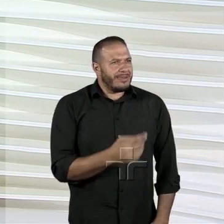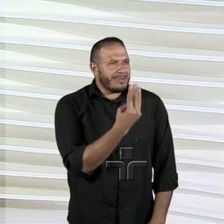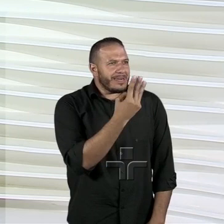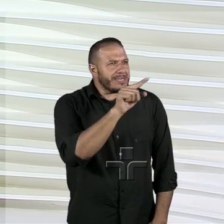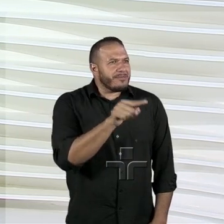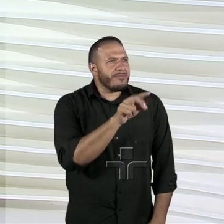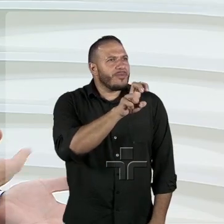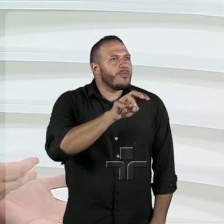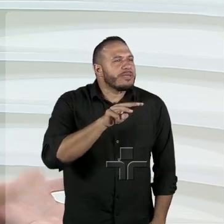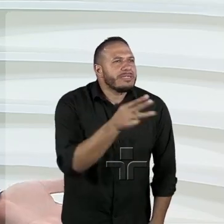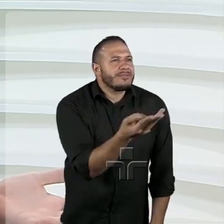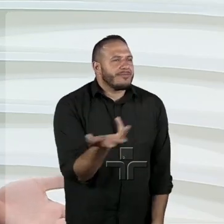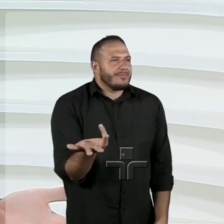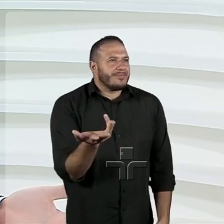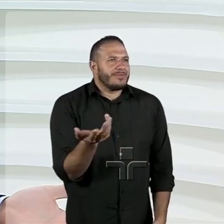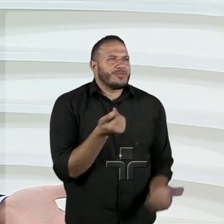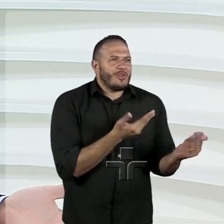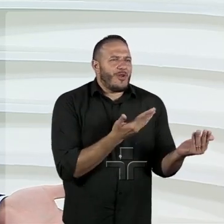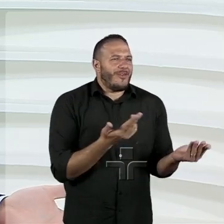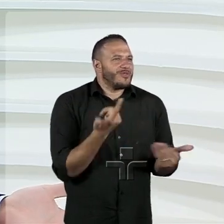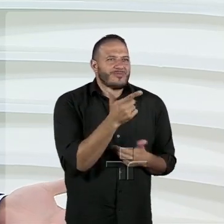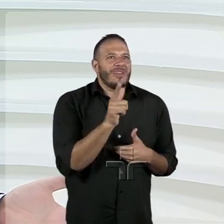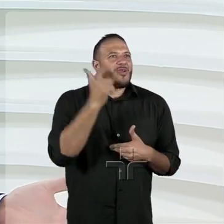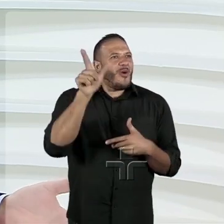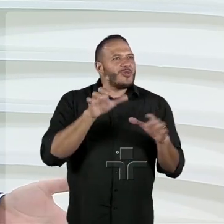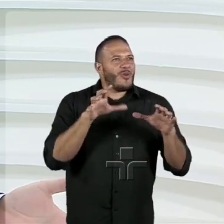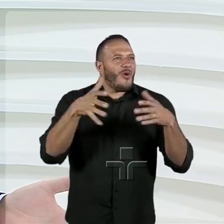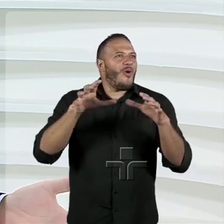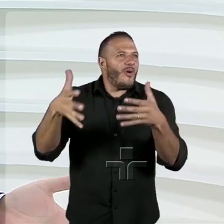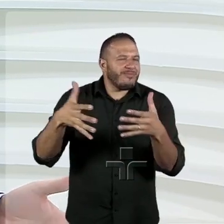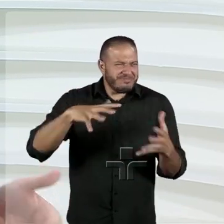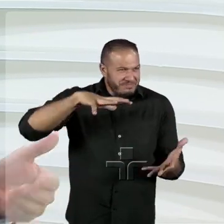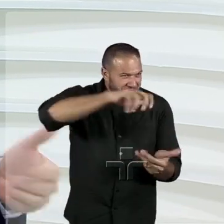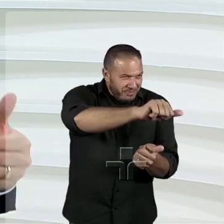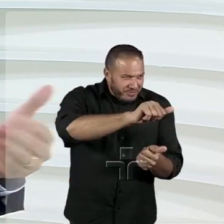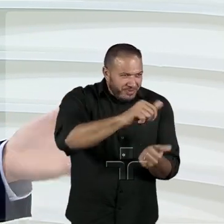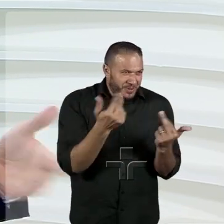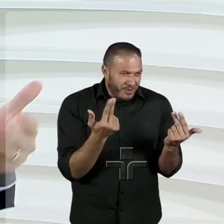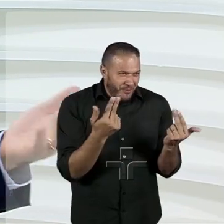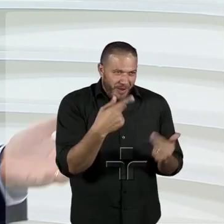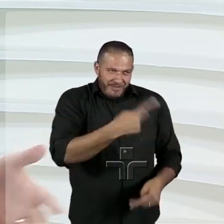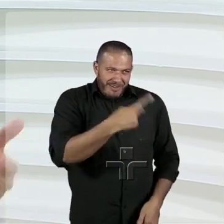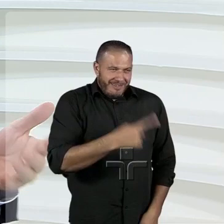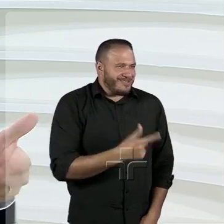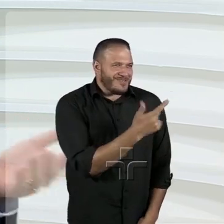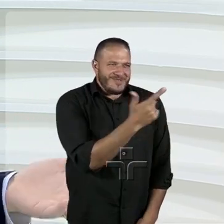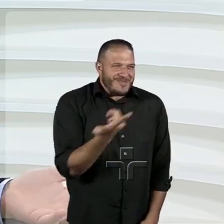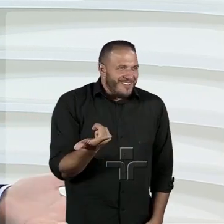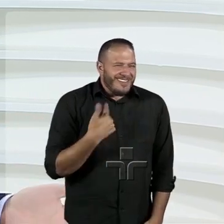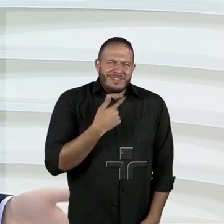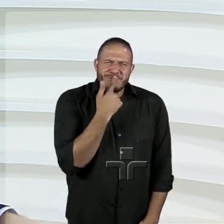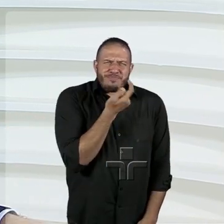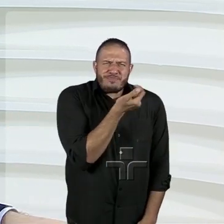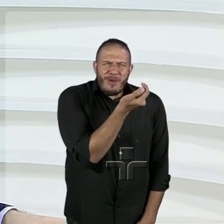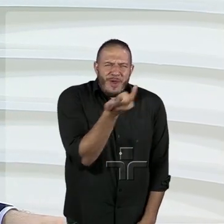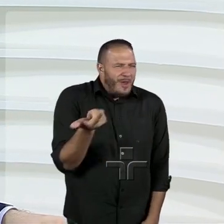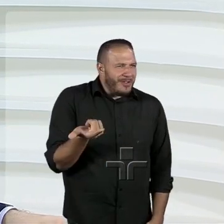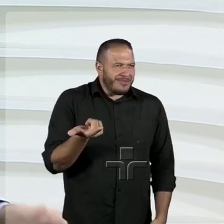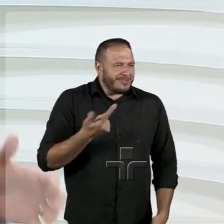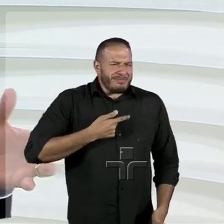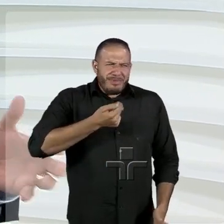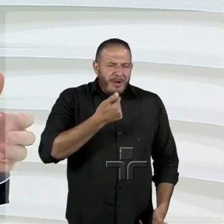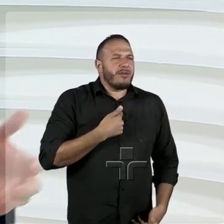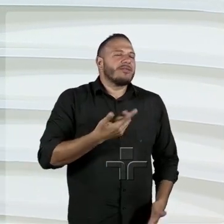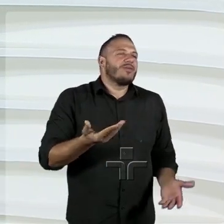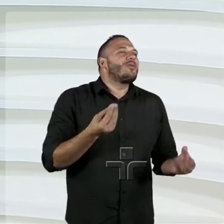milhões de jovens. Não existem redes nesse mundo que sejam desse tamanho. São pouquíssimas, talvez.